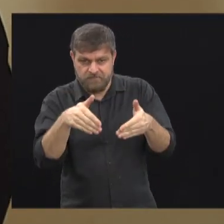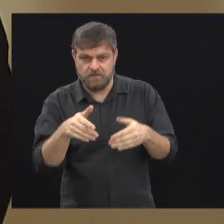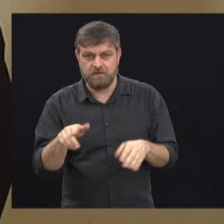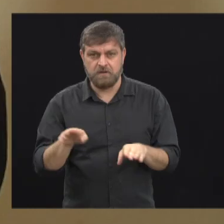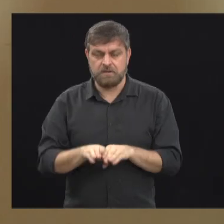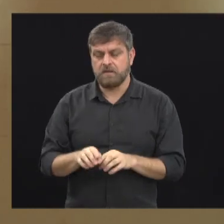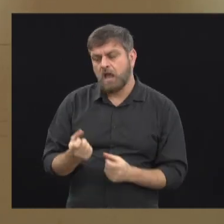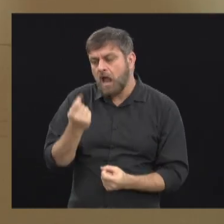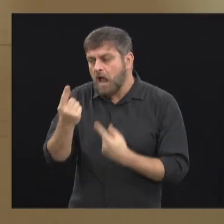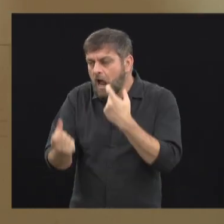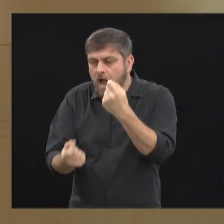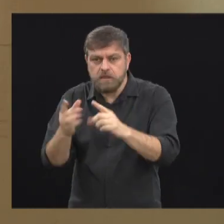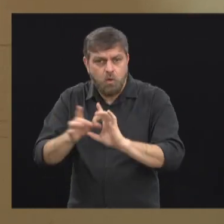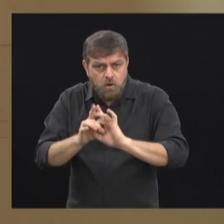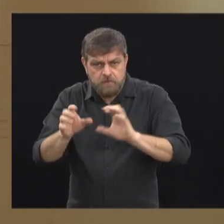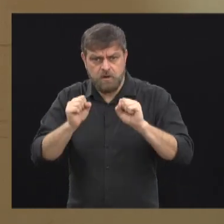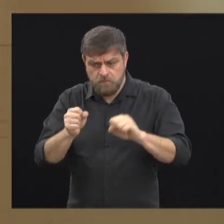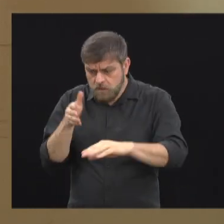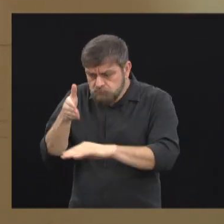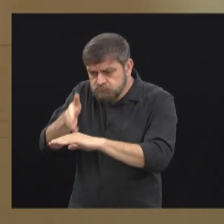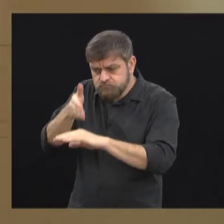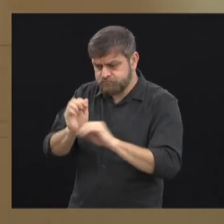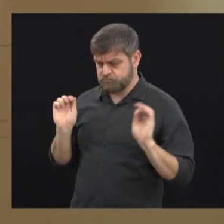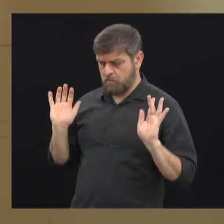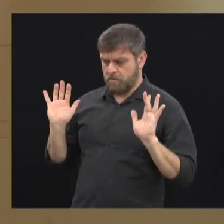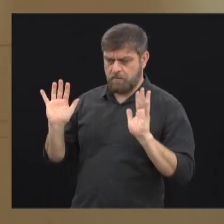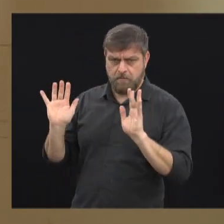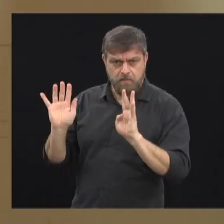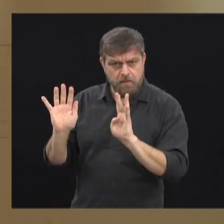demanda é espontânea. Espontânea vem